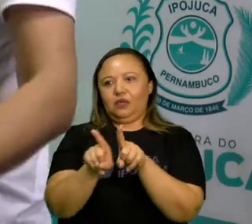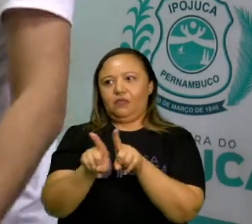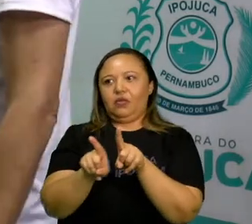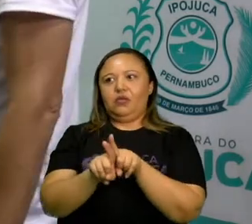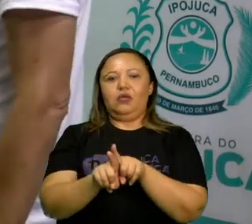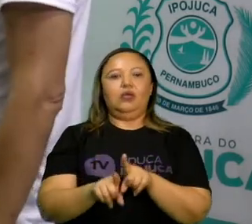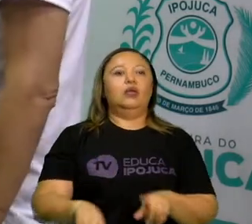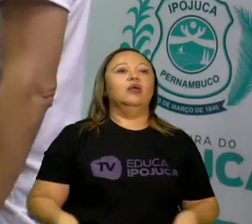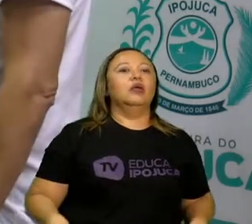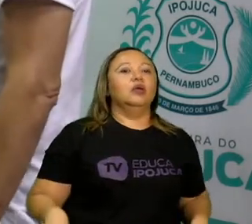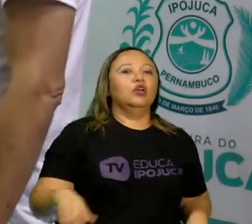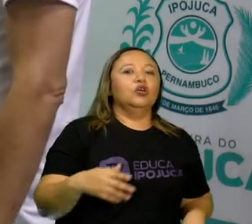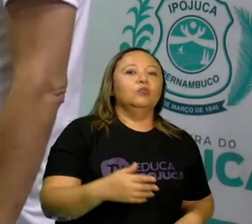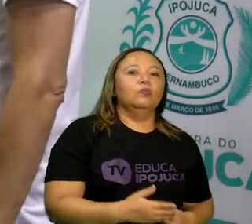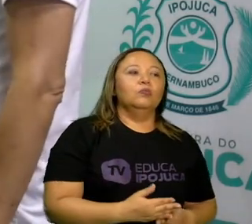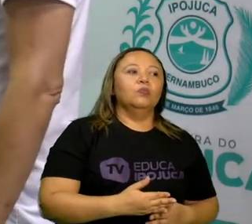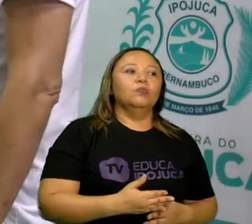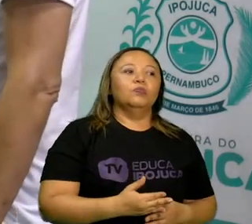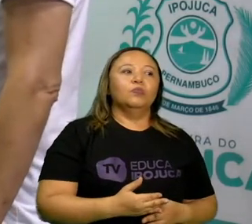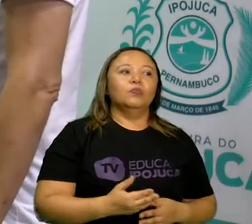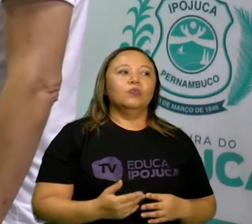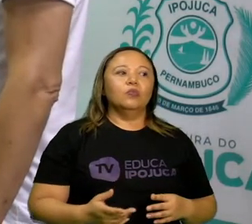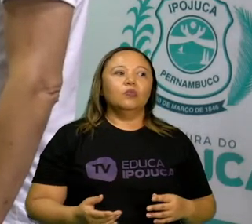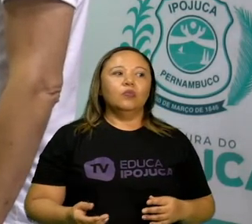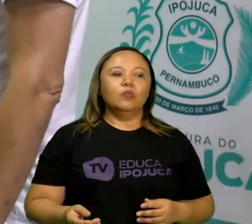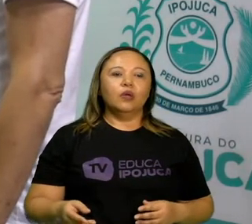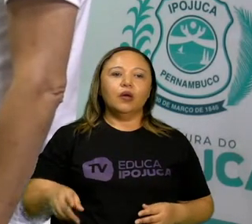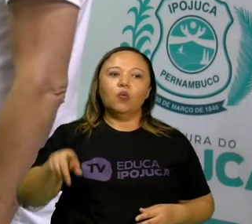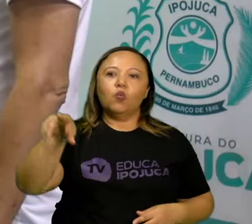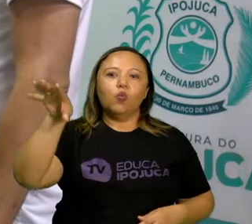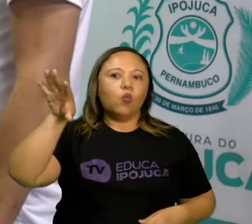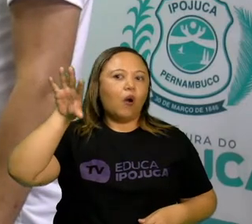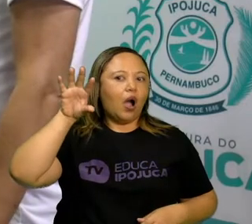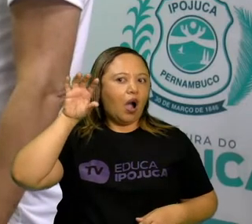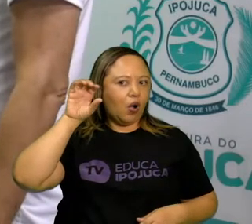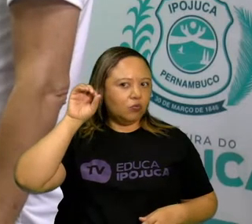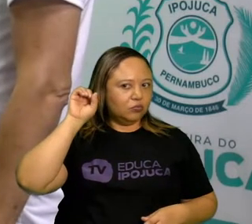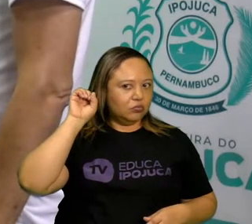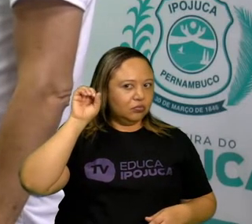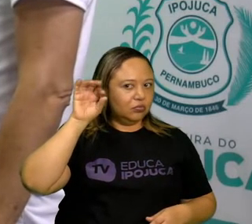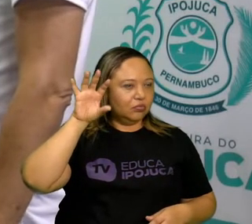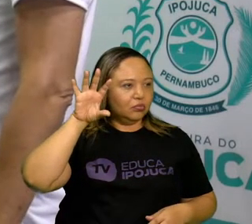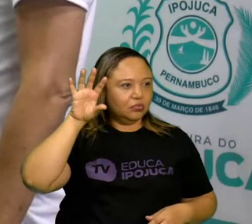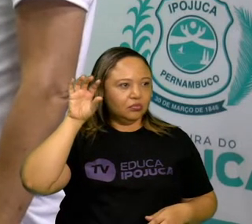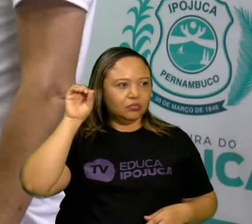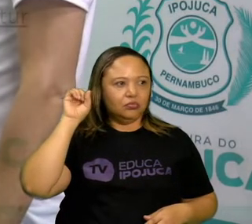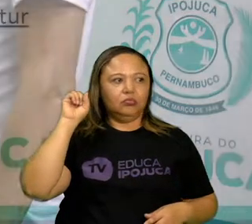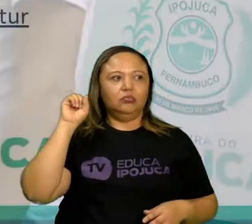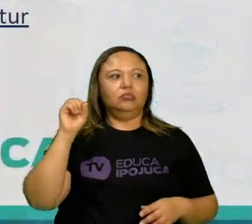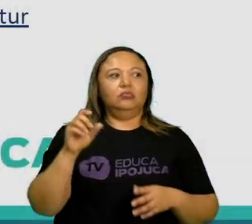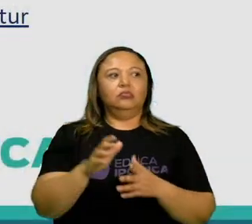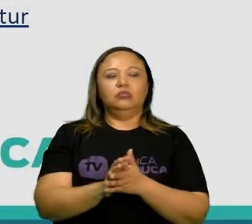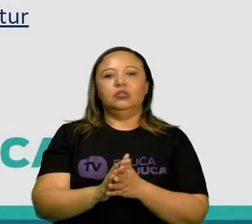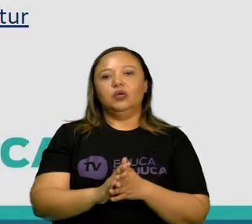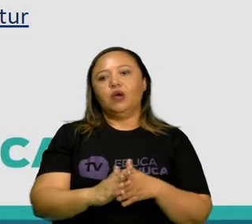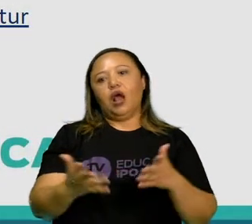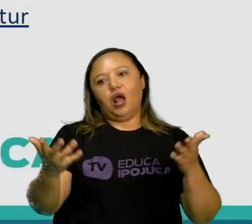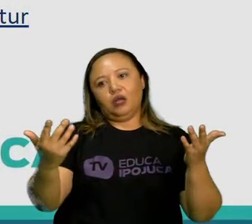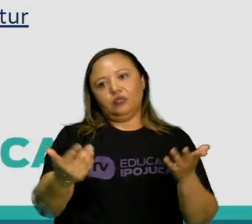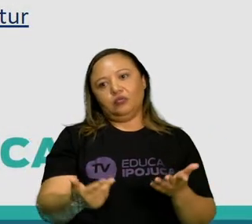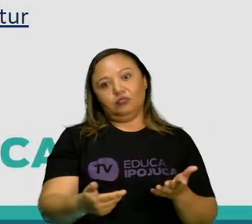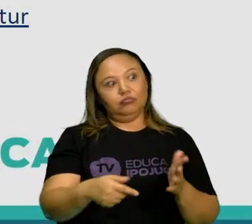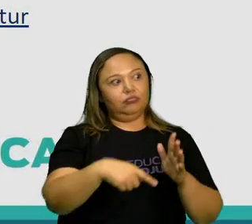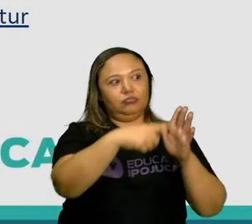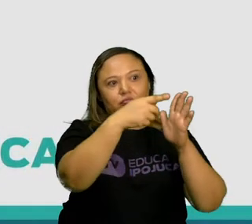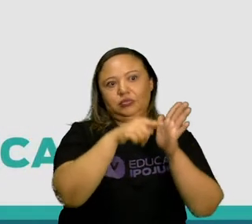essas duas abordagens ok e fez aqui ó audiovisual algumas alguns exemplos e as